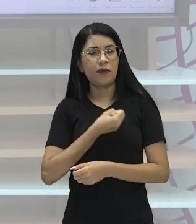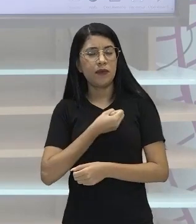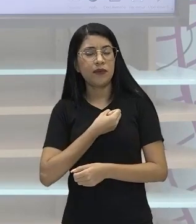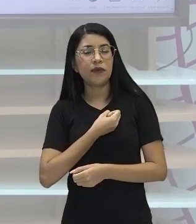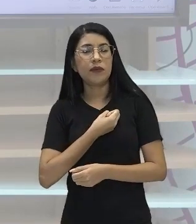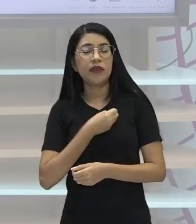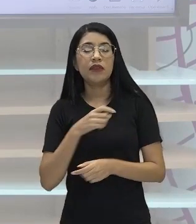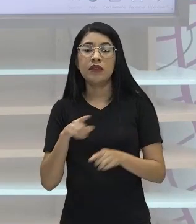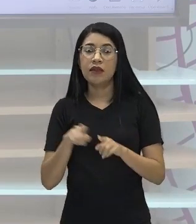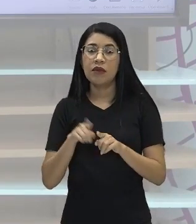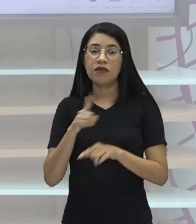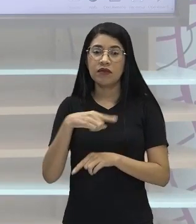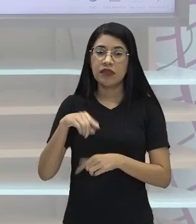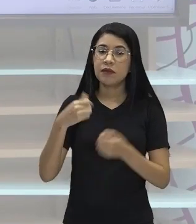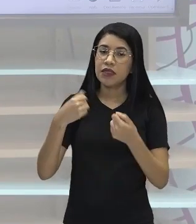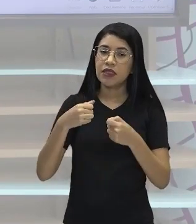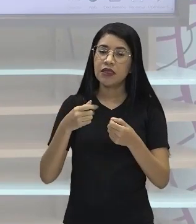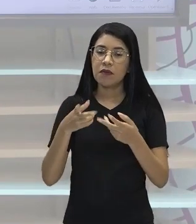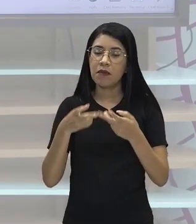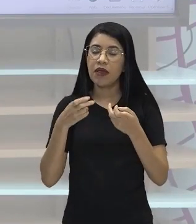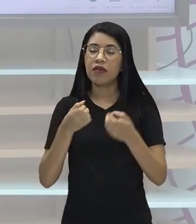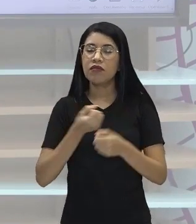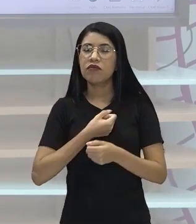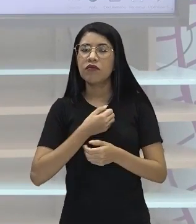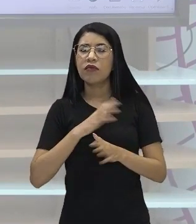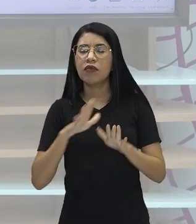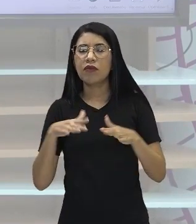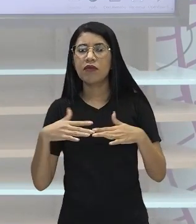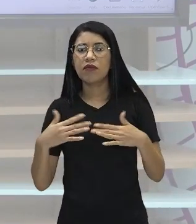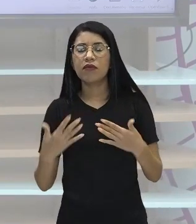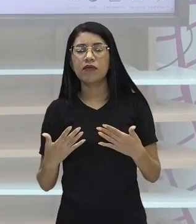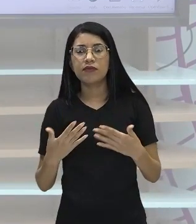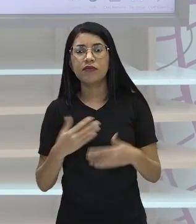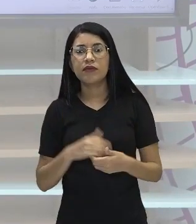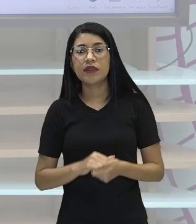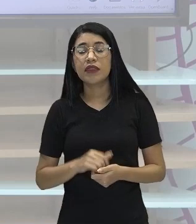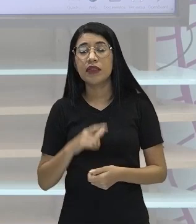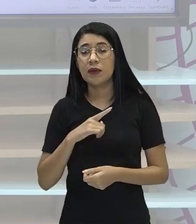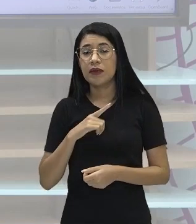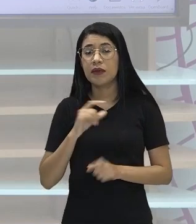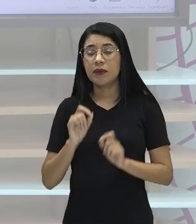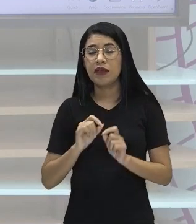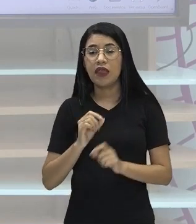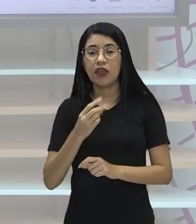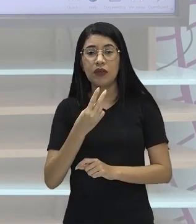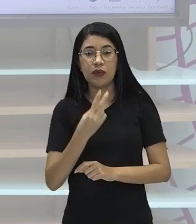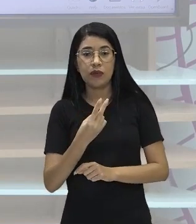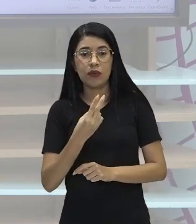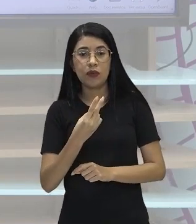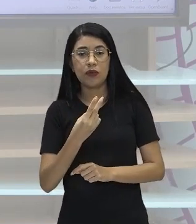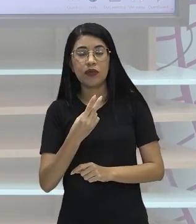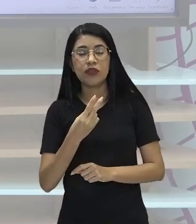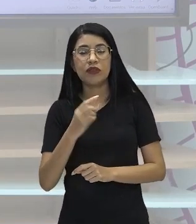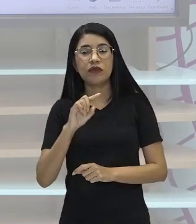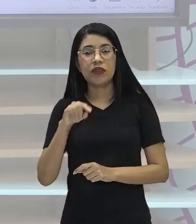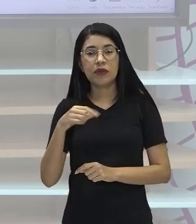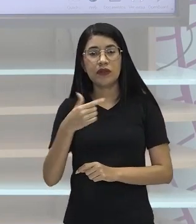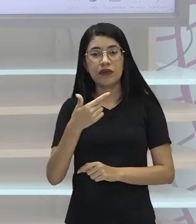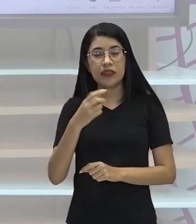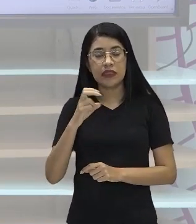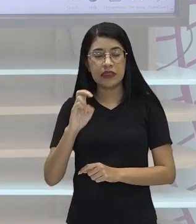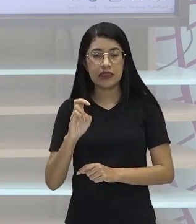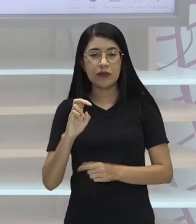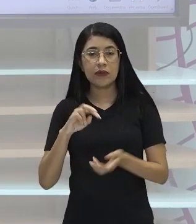que você realize a leitura. Então, ali nós temos 2 inteiros e 25 centésimos.